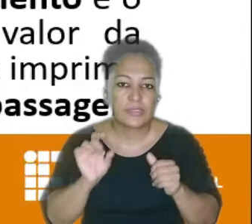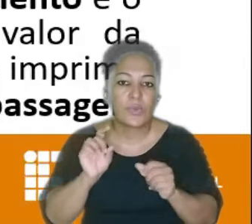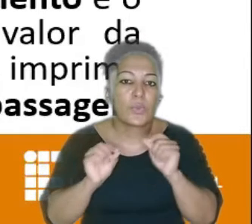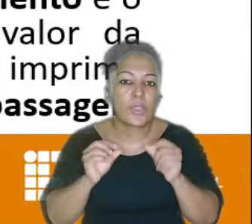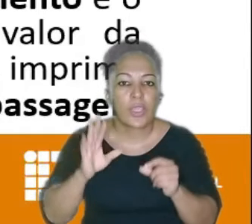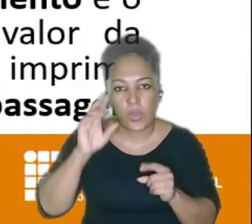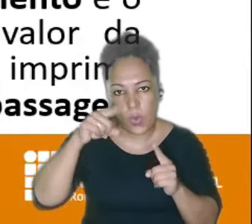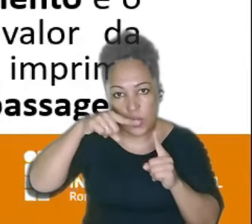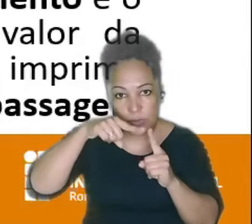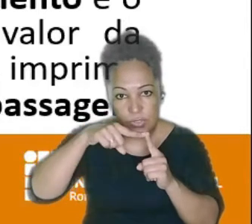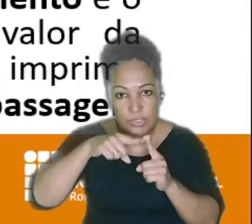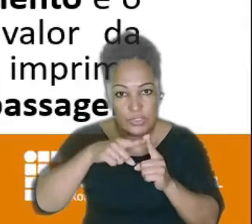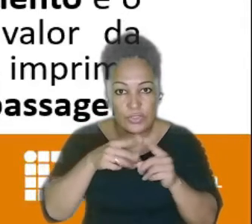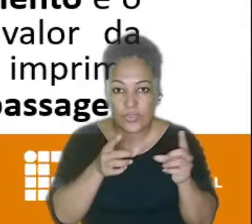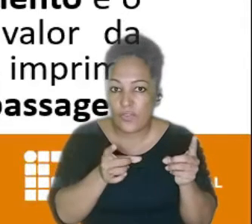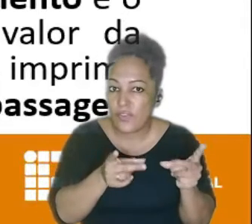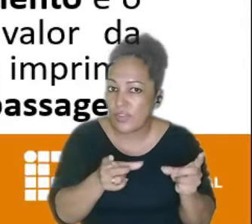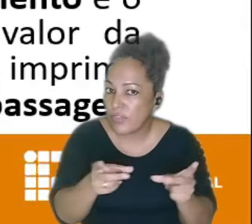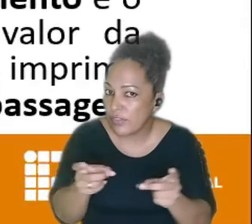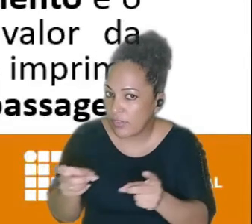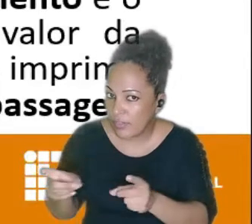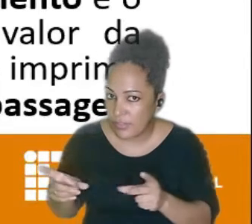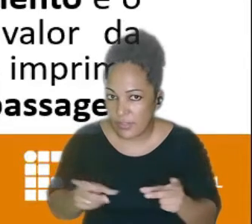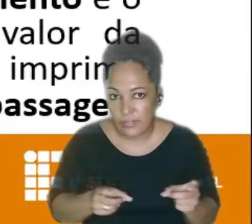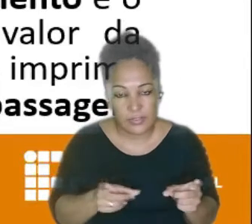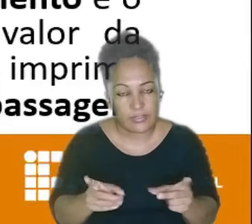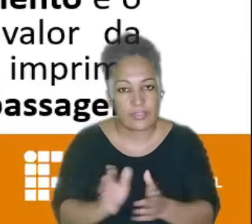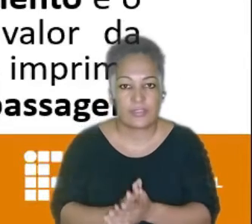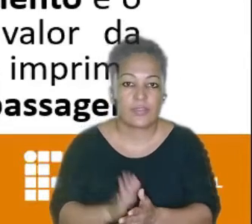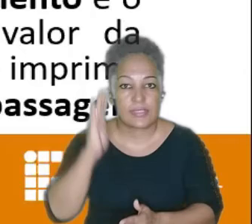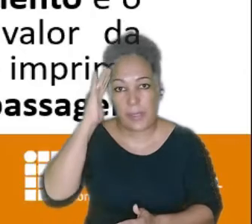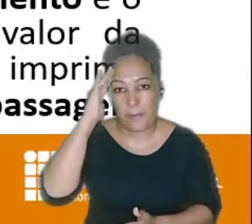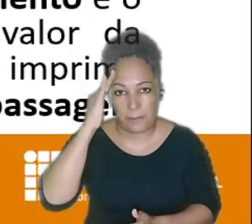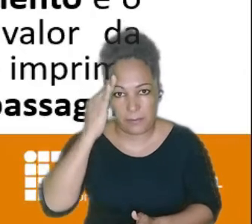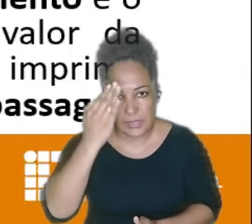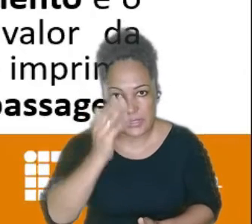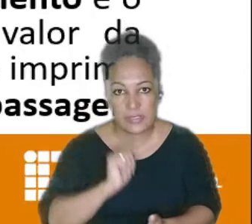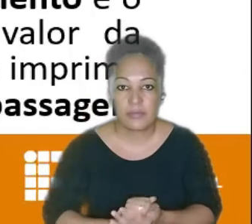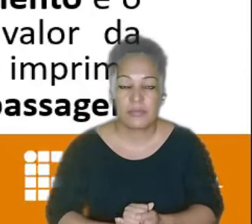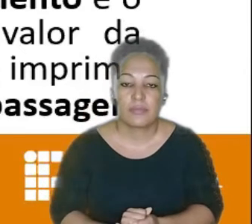existe para vender. Essa é a ideia básica. Essa